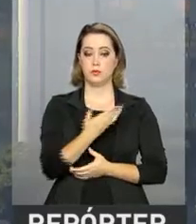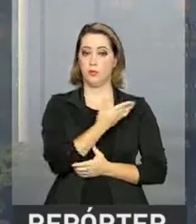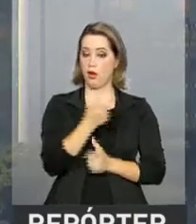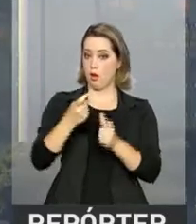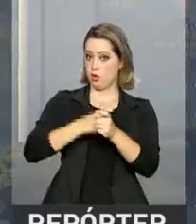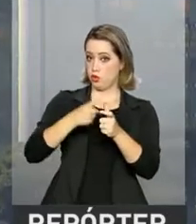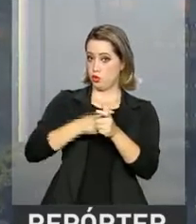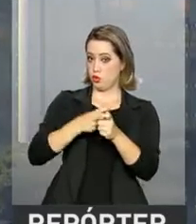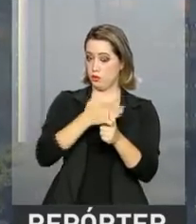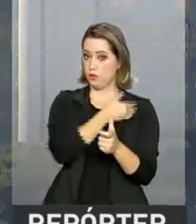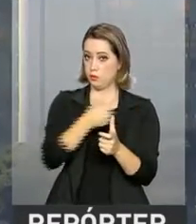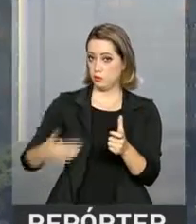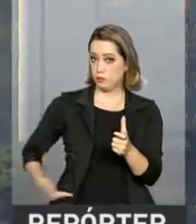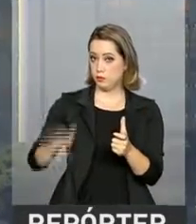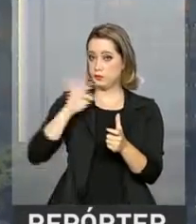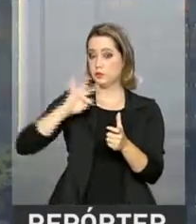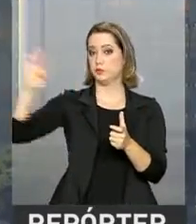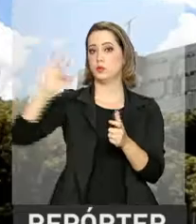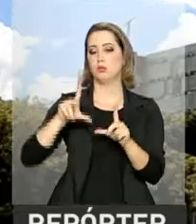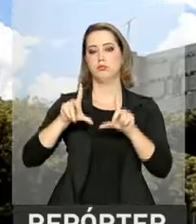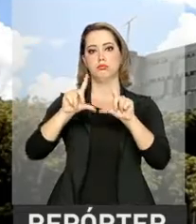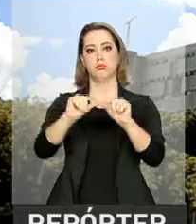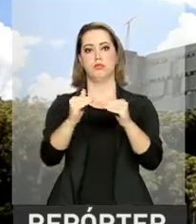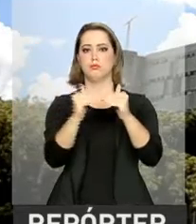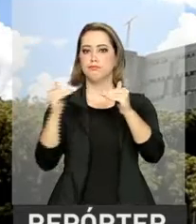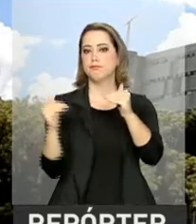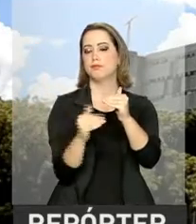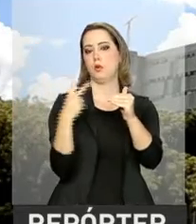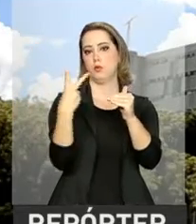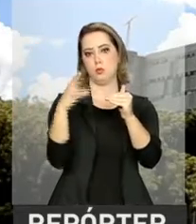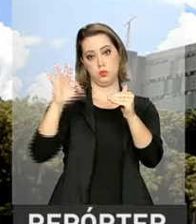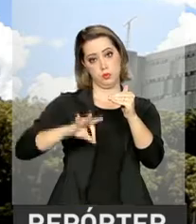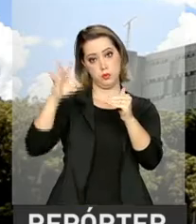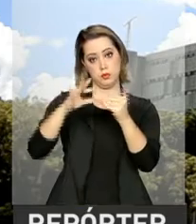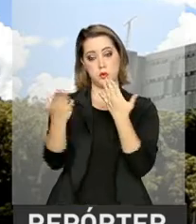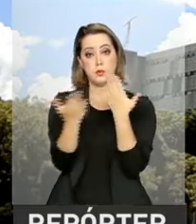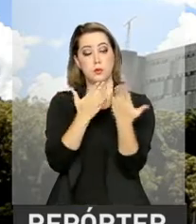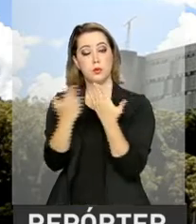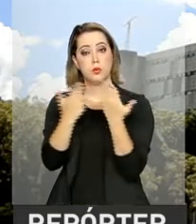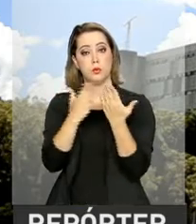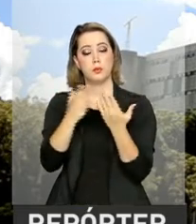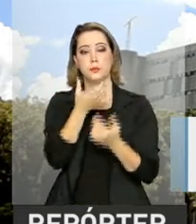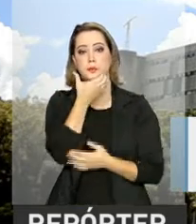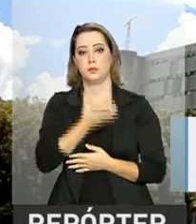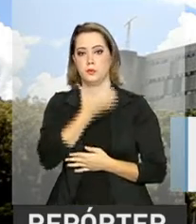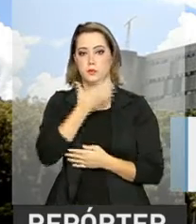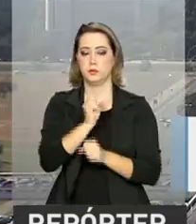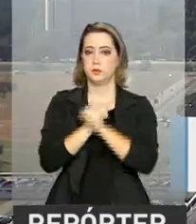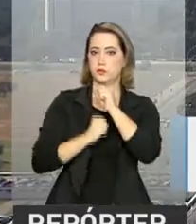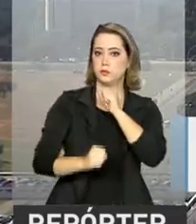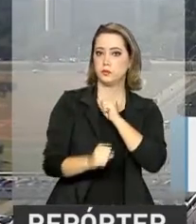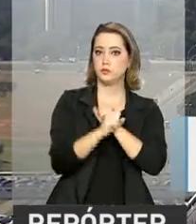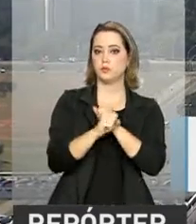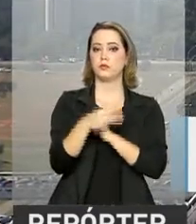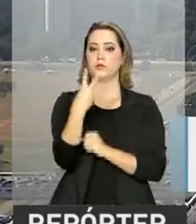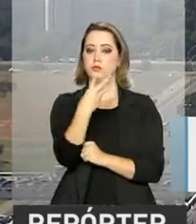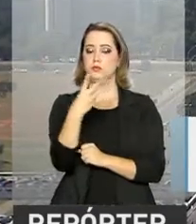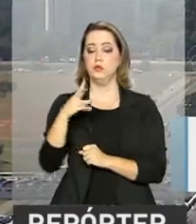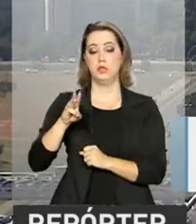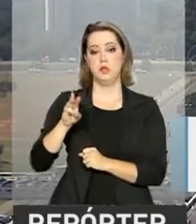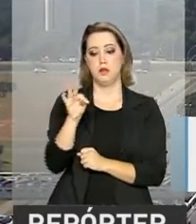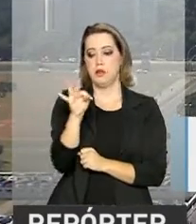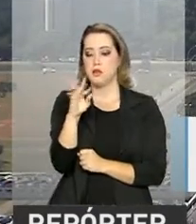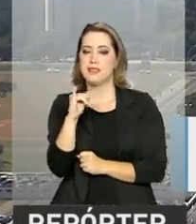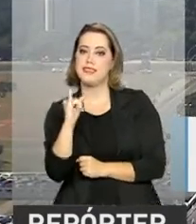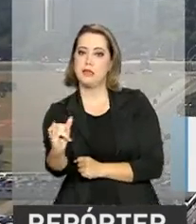A dívida pública federal caiu quase 2% em janeiro, na comparação com dezembro do ano passado, e ficou em